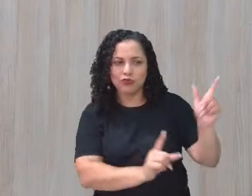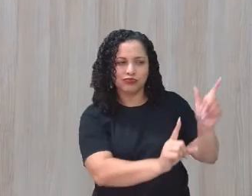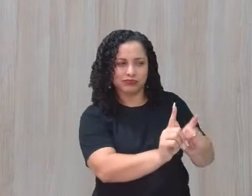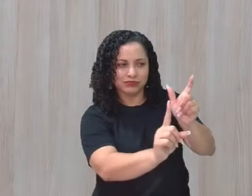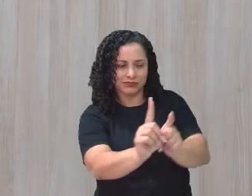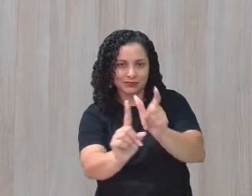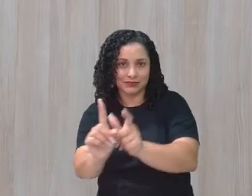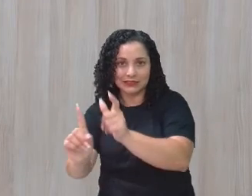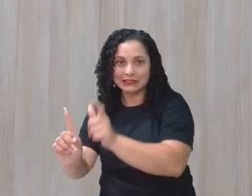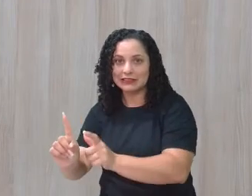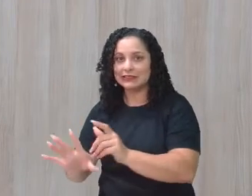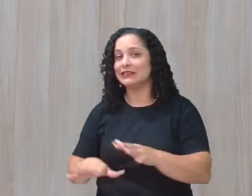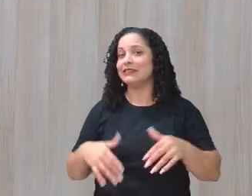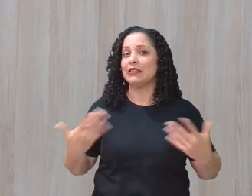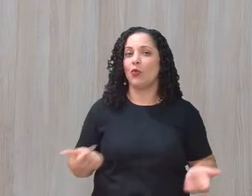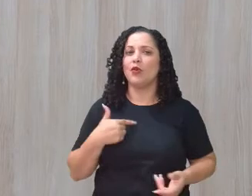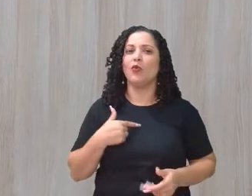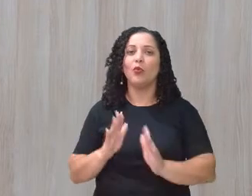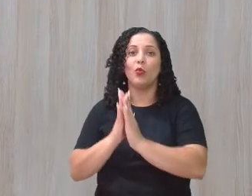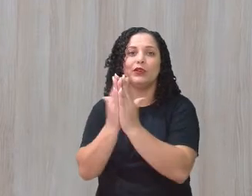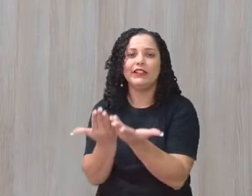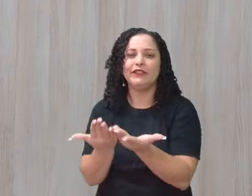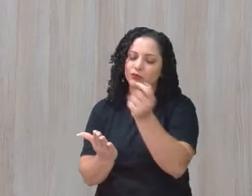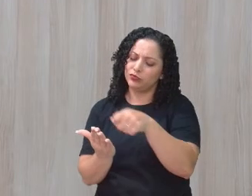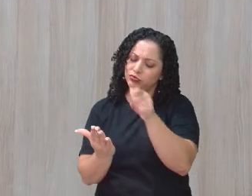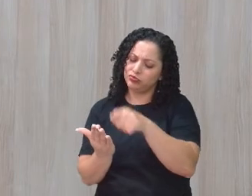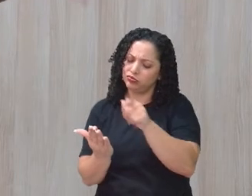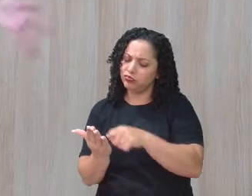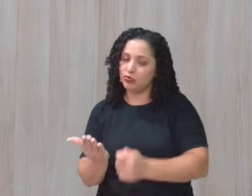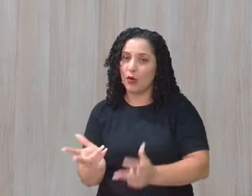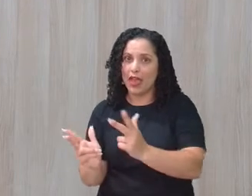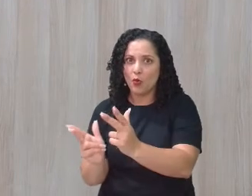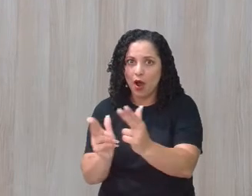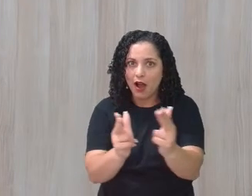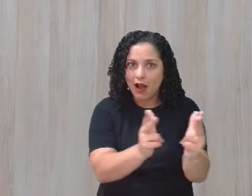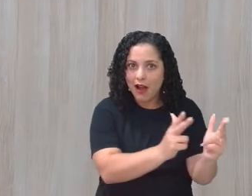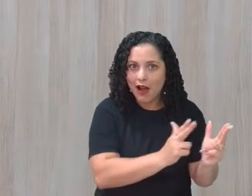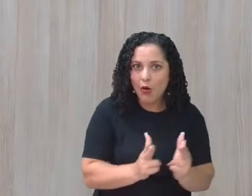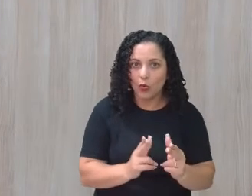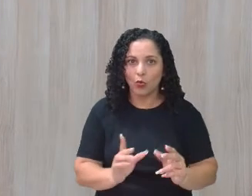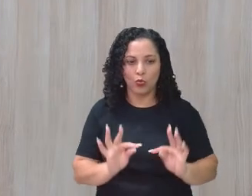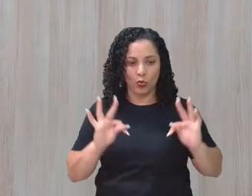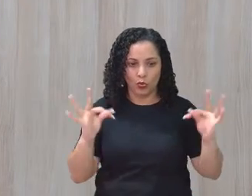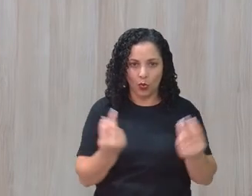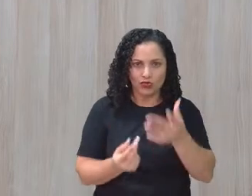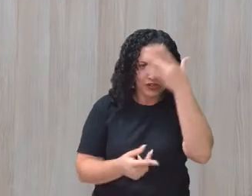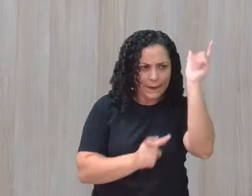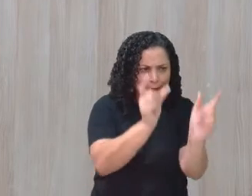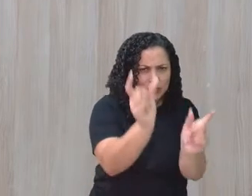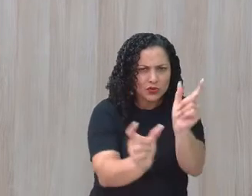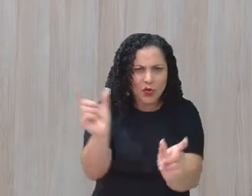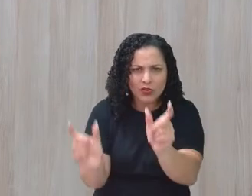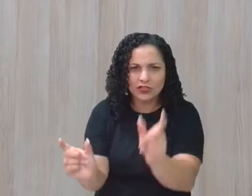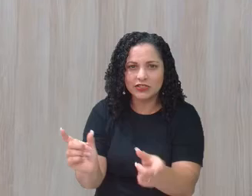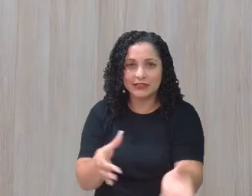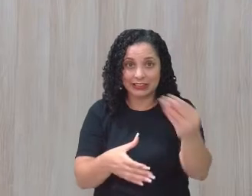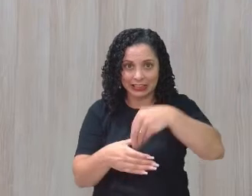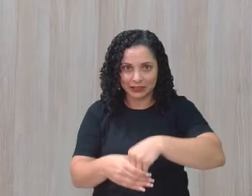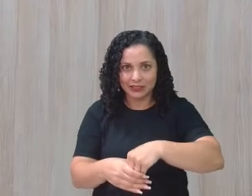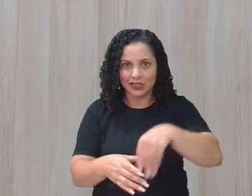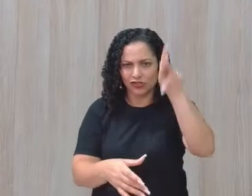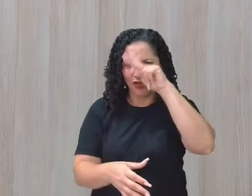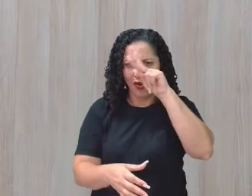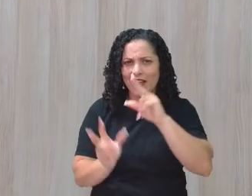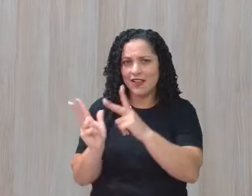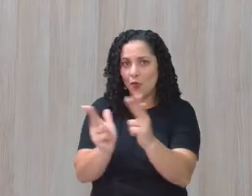um livro, ele vai ser igualzinho aos personagens que a professora Camille escrevesse? Será que seriam? Provavelmente não,